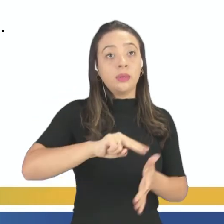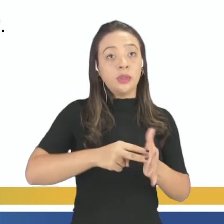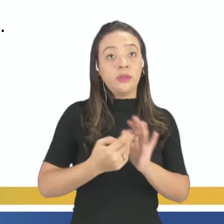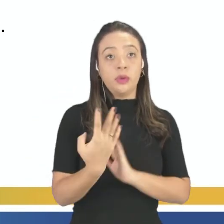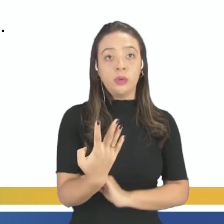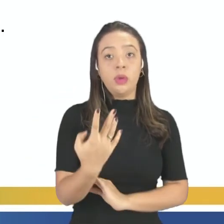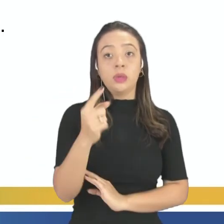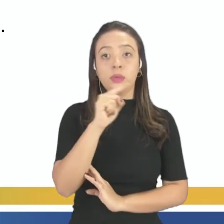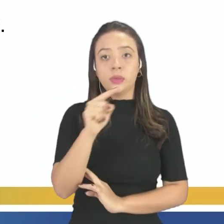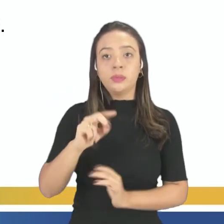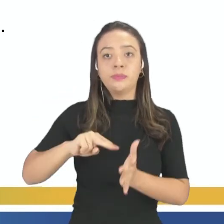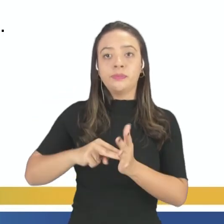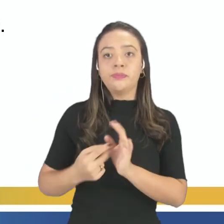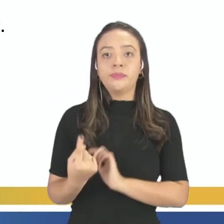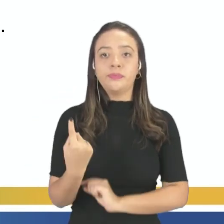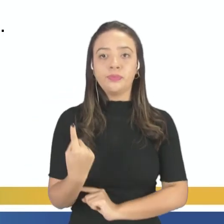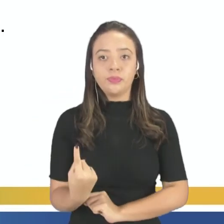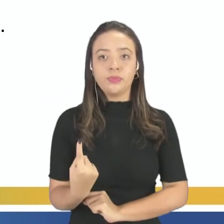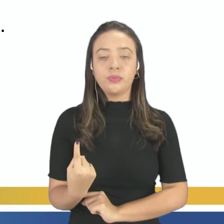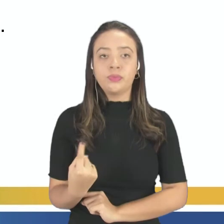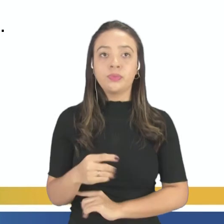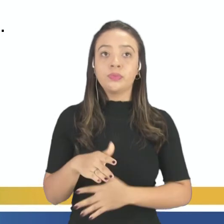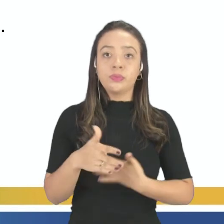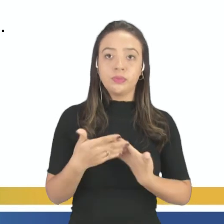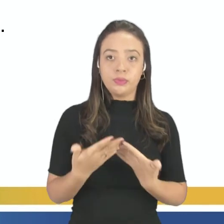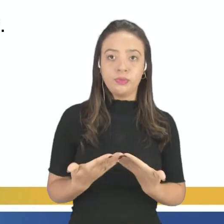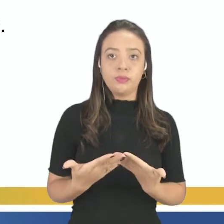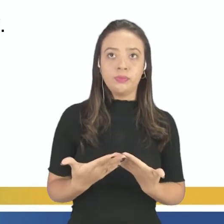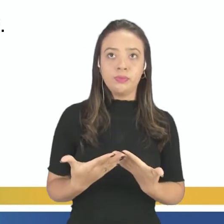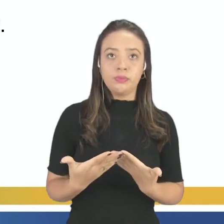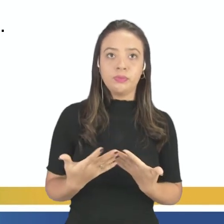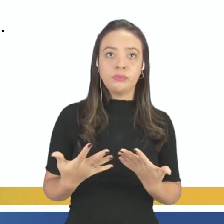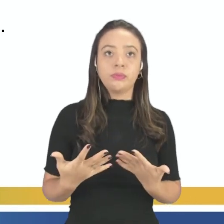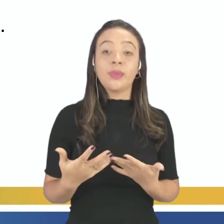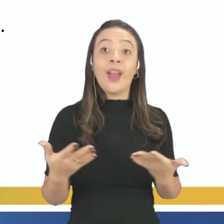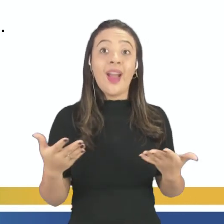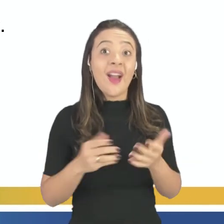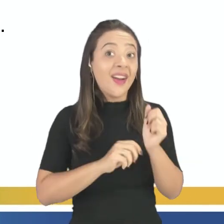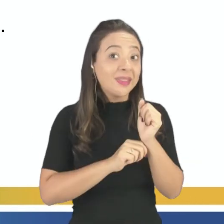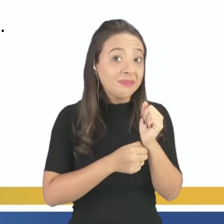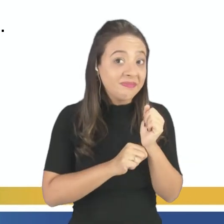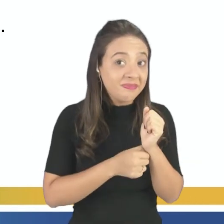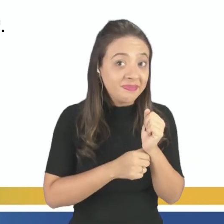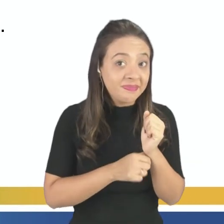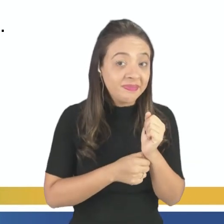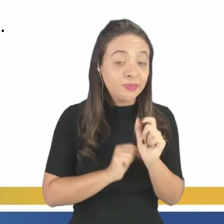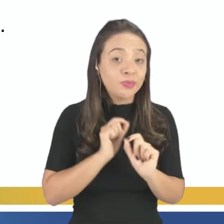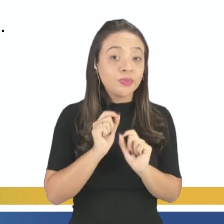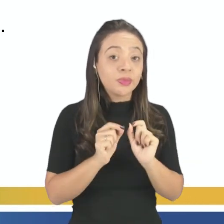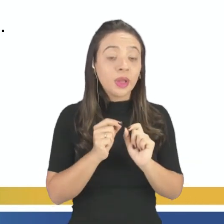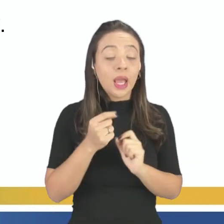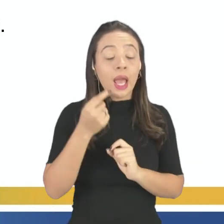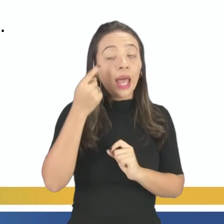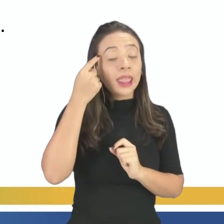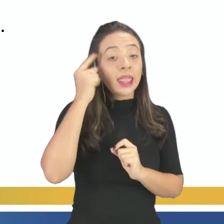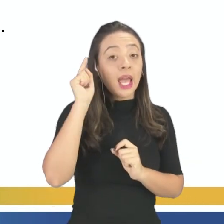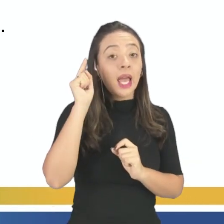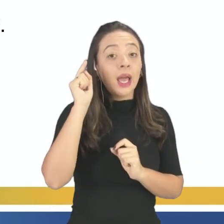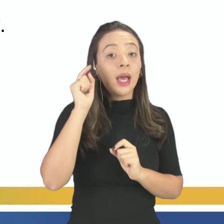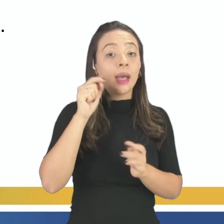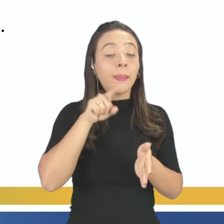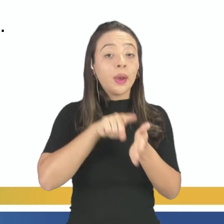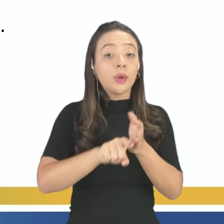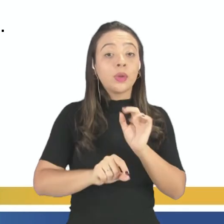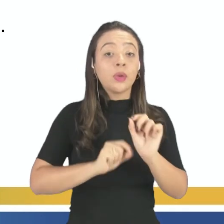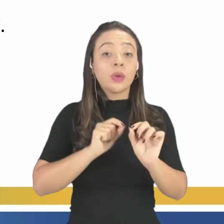1. Aí vem o nosso segredozinho. A ideia da questão era